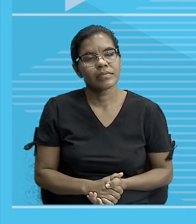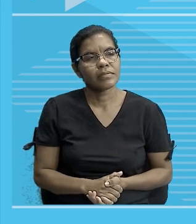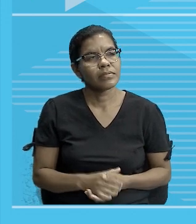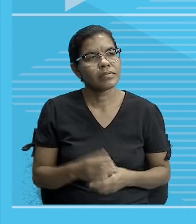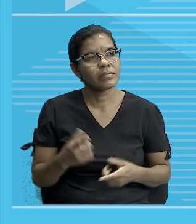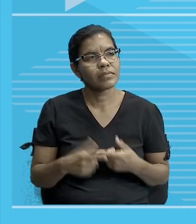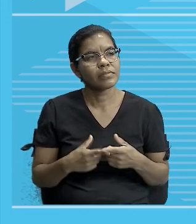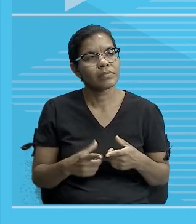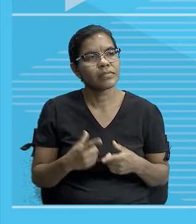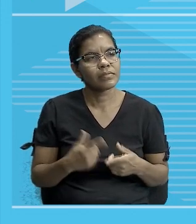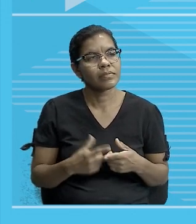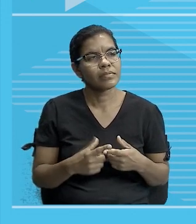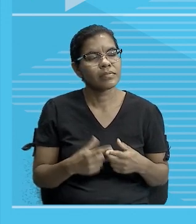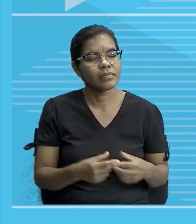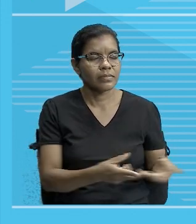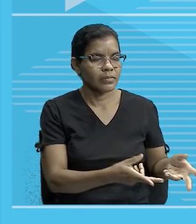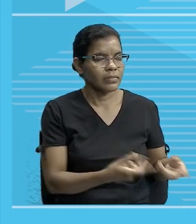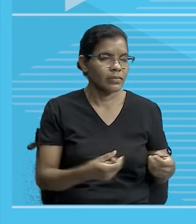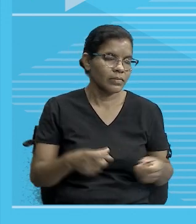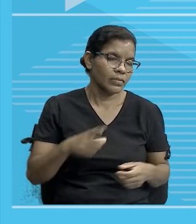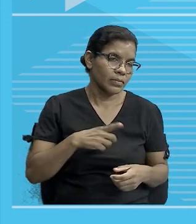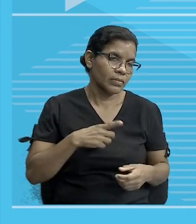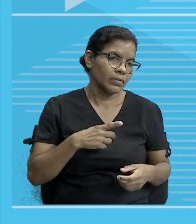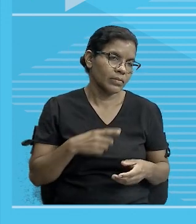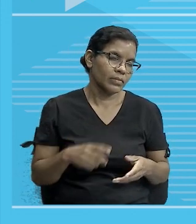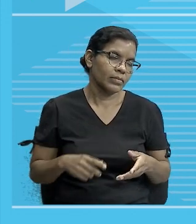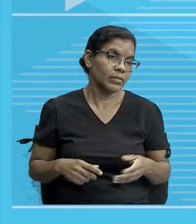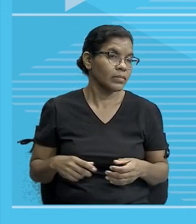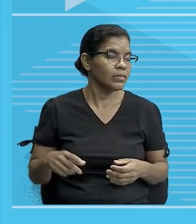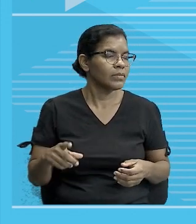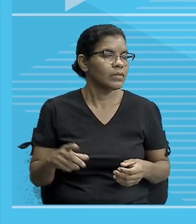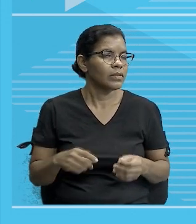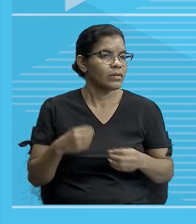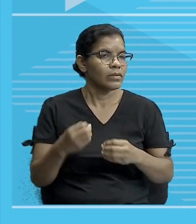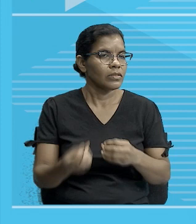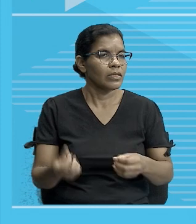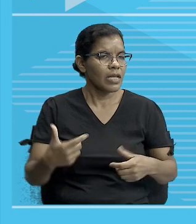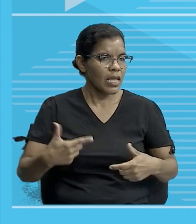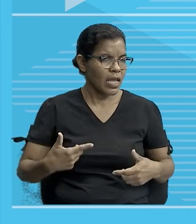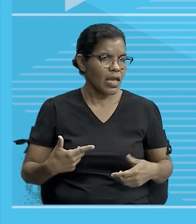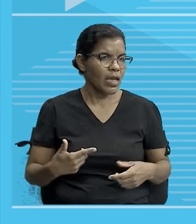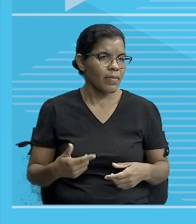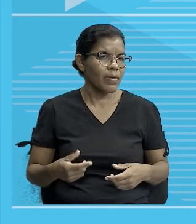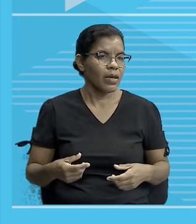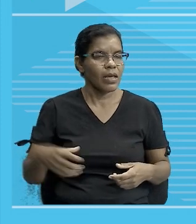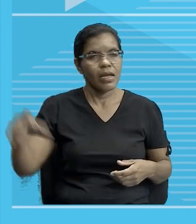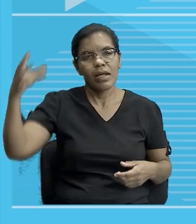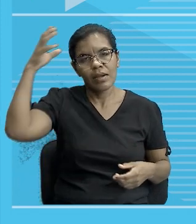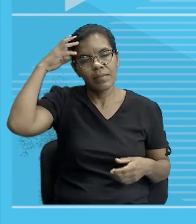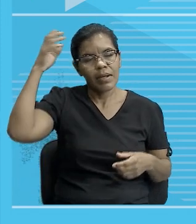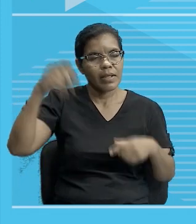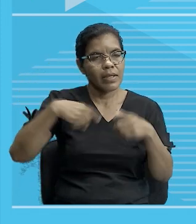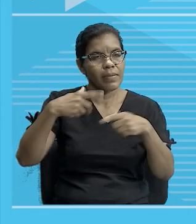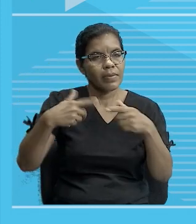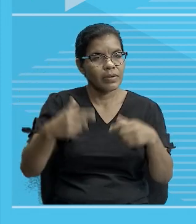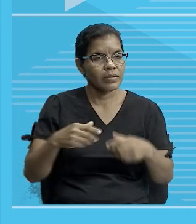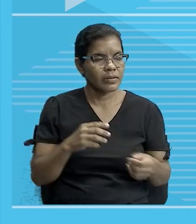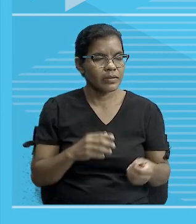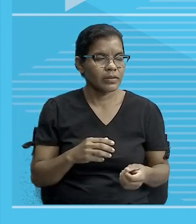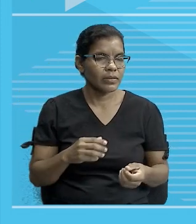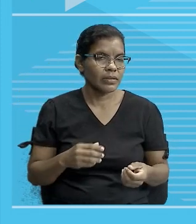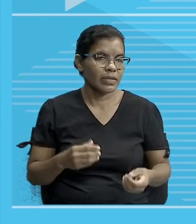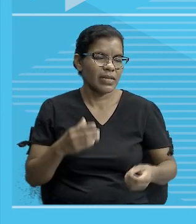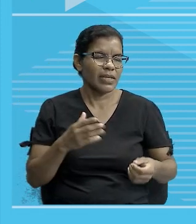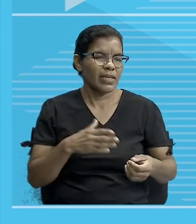Porque, notadamente, só quem tinha direito de portar armas era a nobreza. Mas depois que invadiram a Bastilha, que